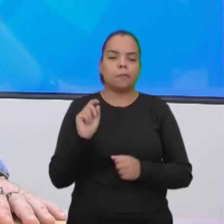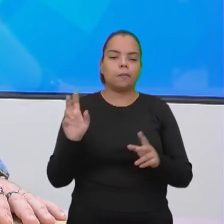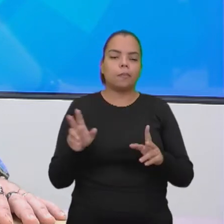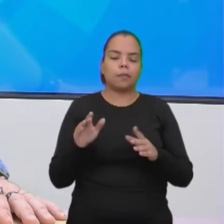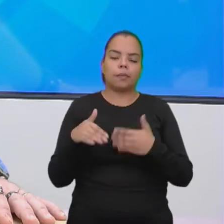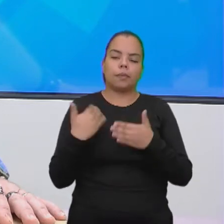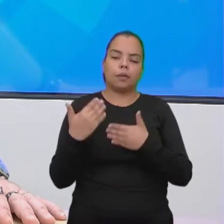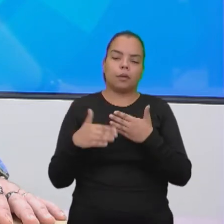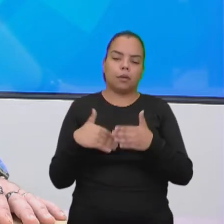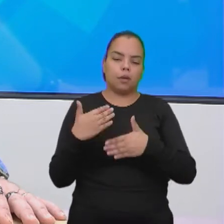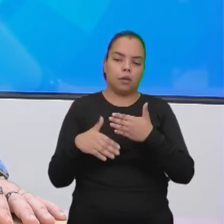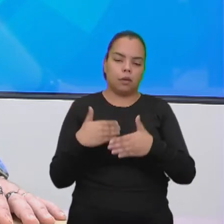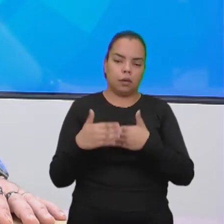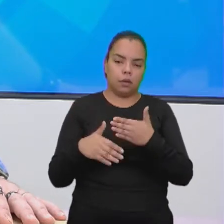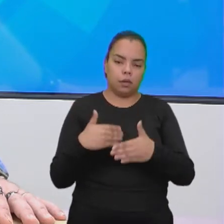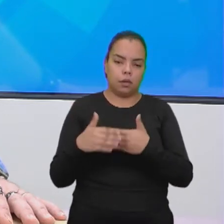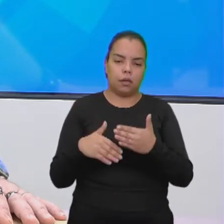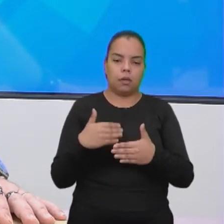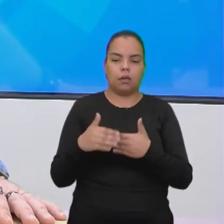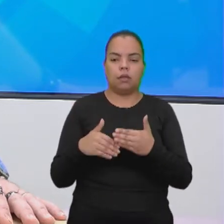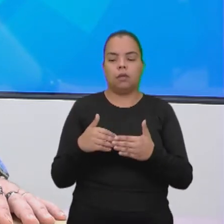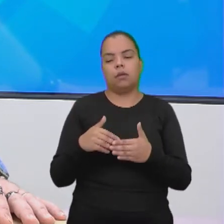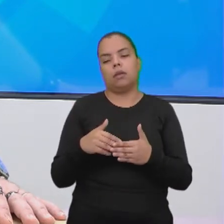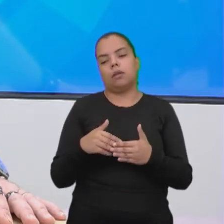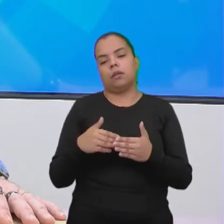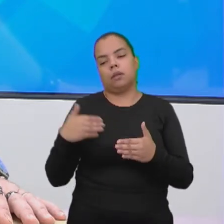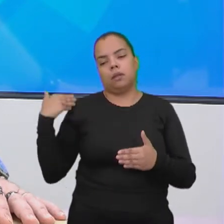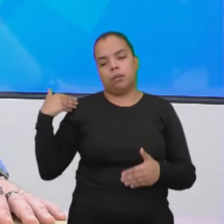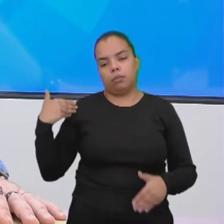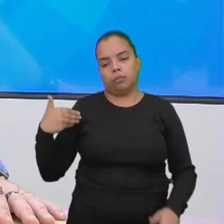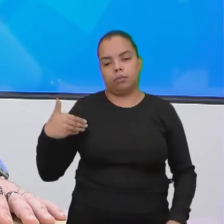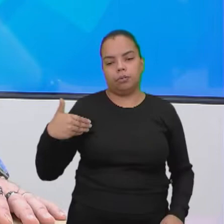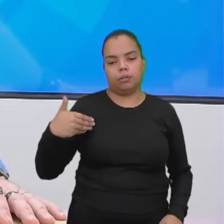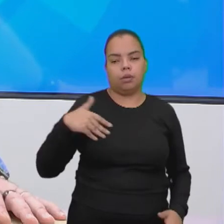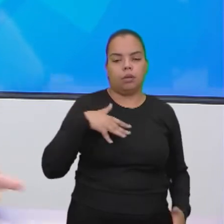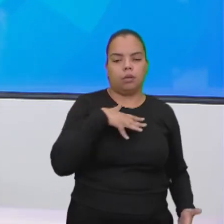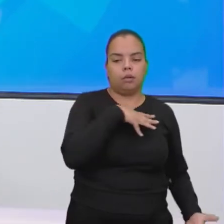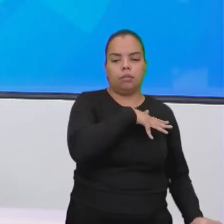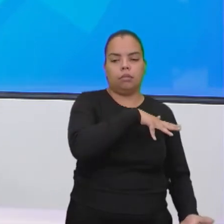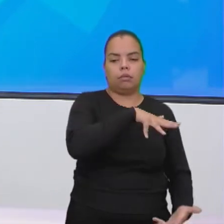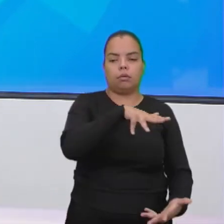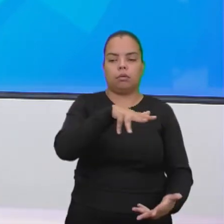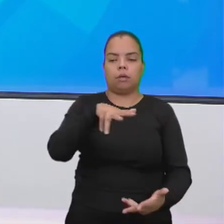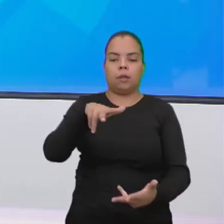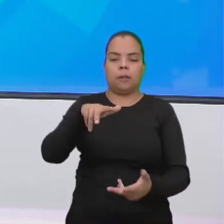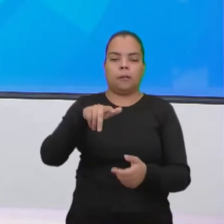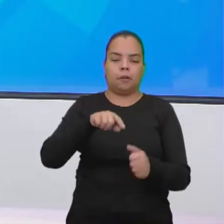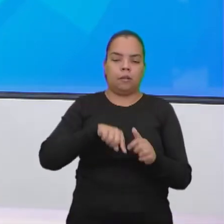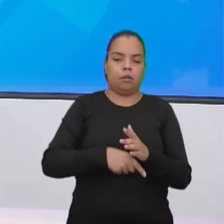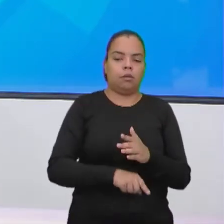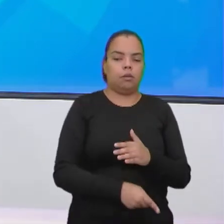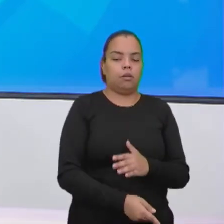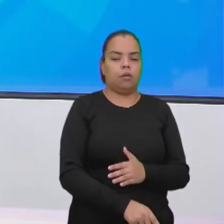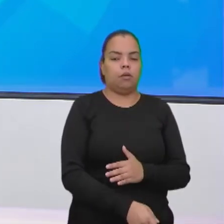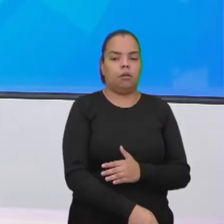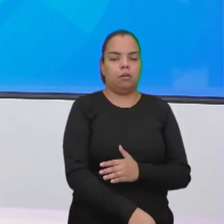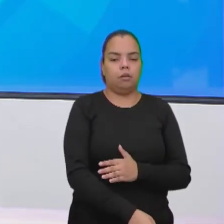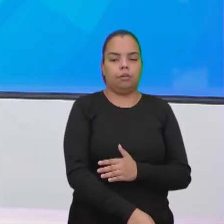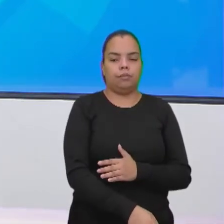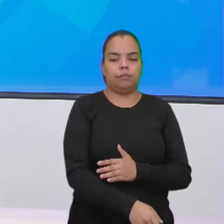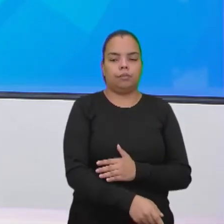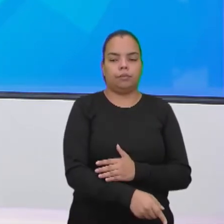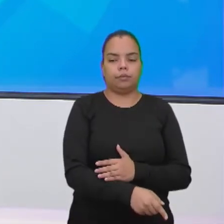vem desde lá das camadas internas do planeta, né, e desenvolver a formação, né, primeiro a formação do